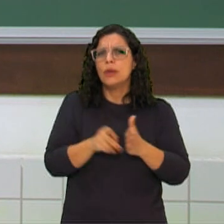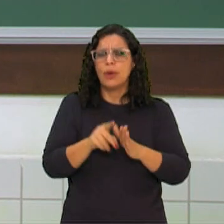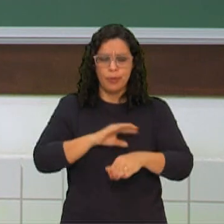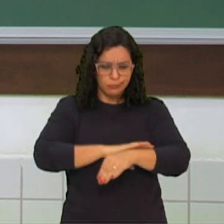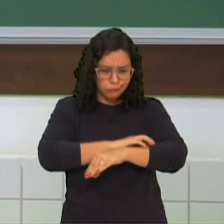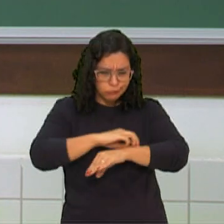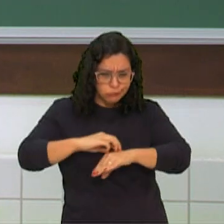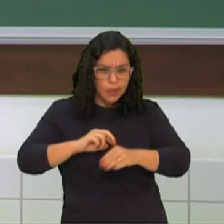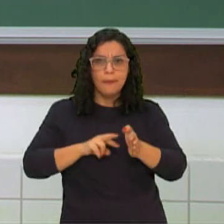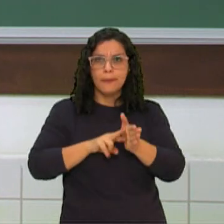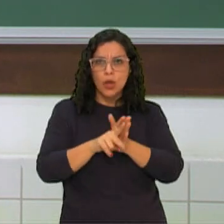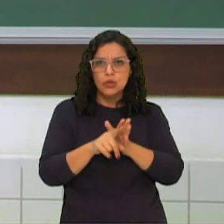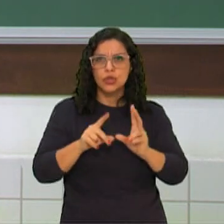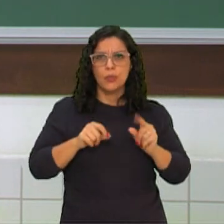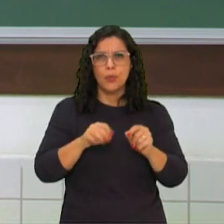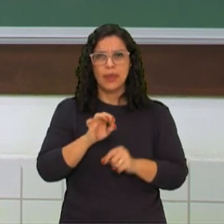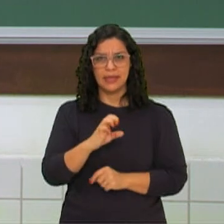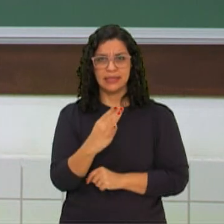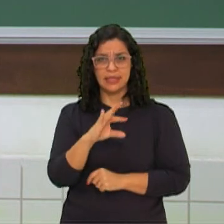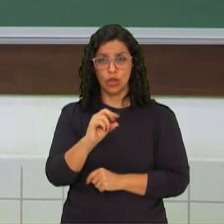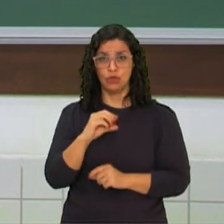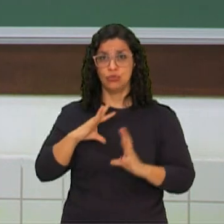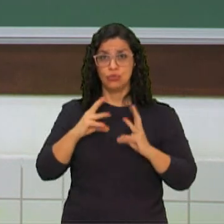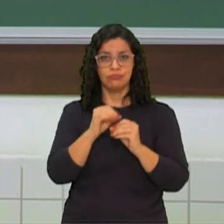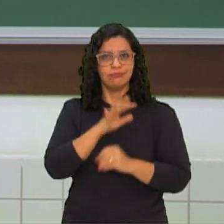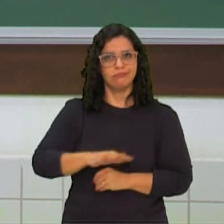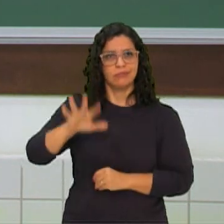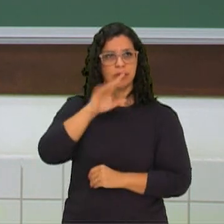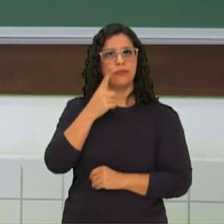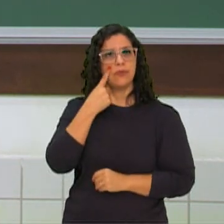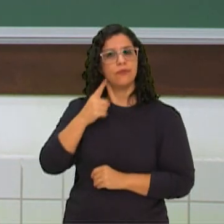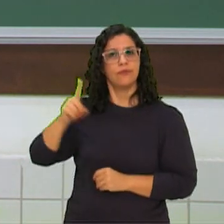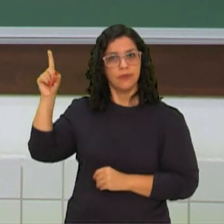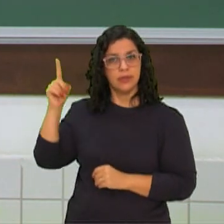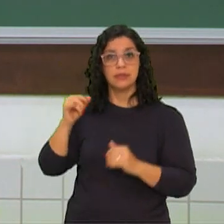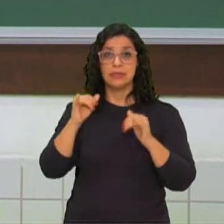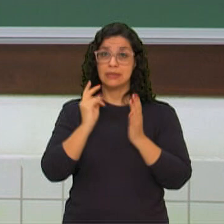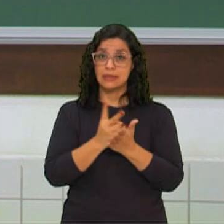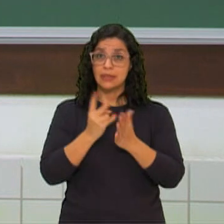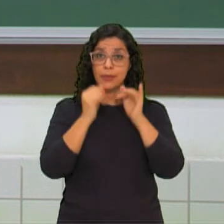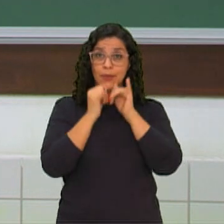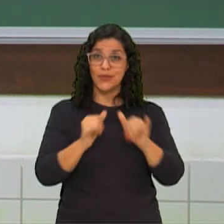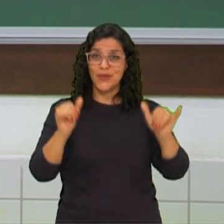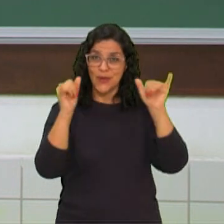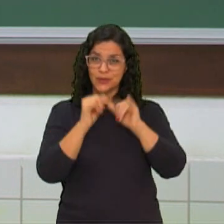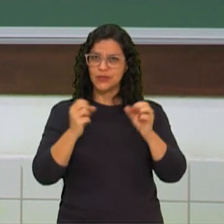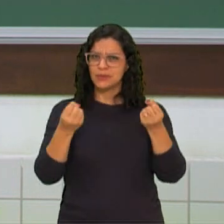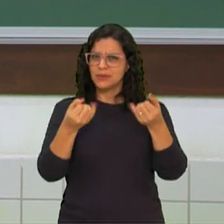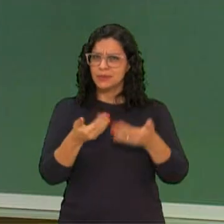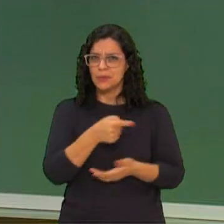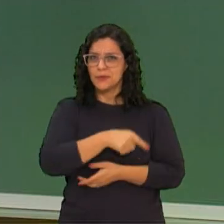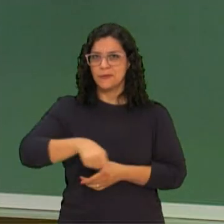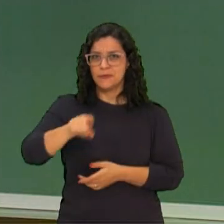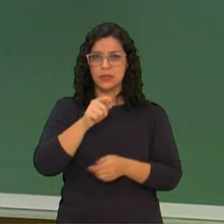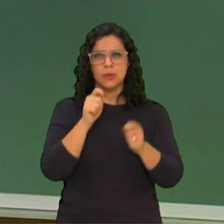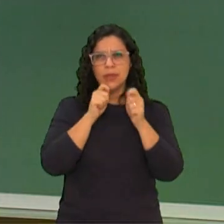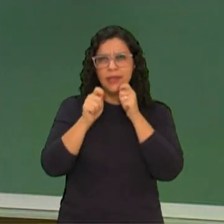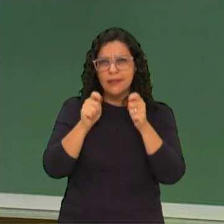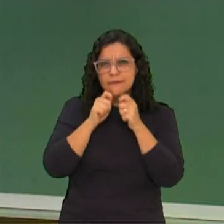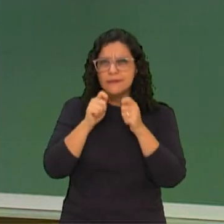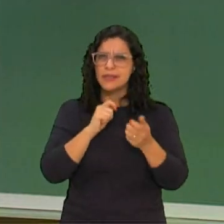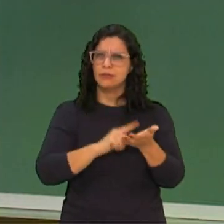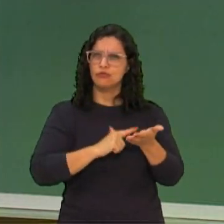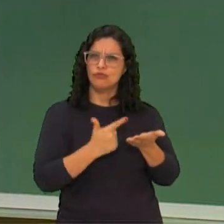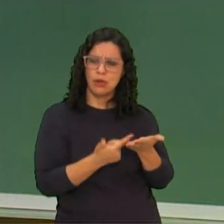tecidos biológicos de um modo geral. Então vamos lá, gente. Primeiro eu sempre trago para vocês uma notícia, alguma coisa, uma reportagem,